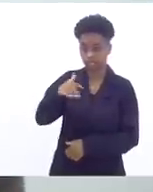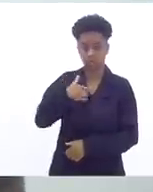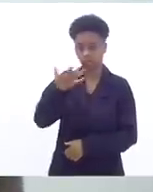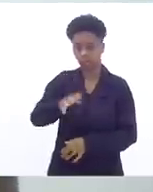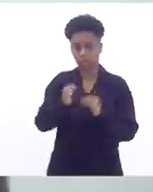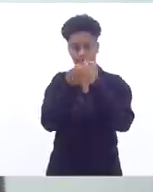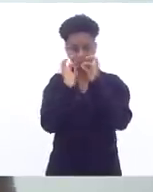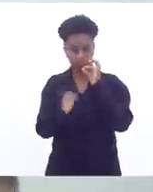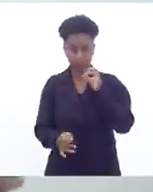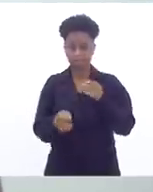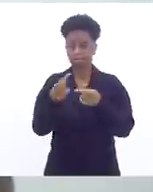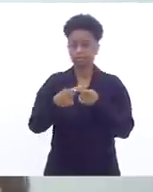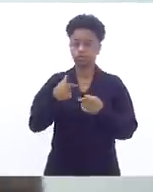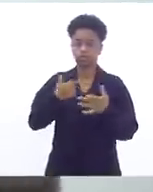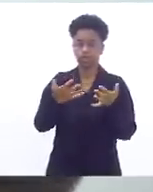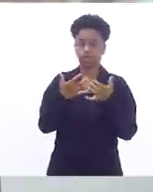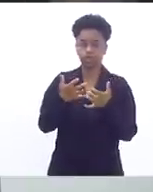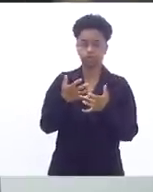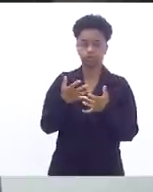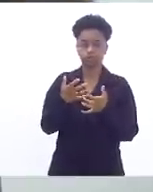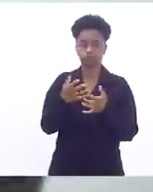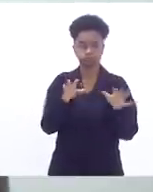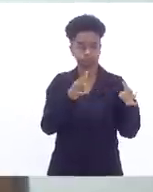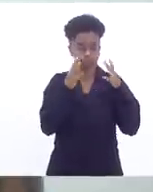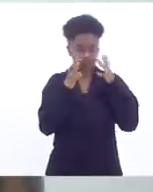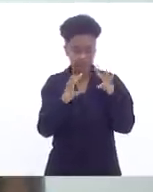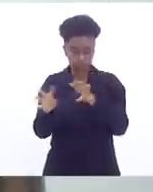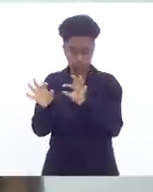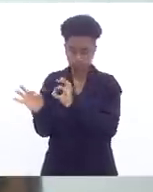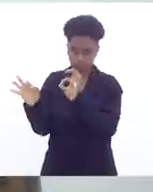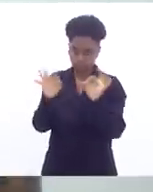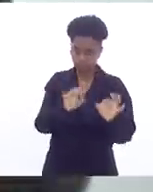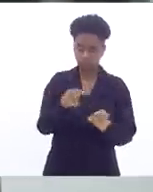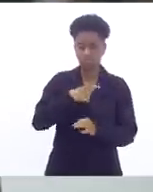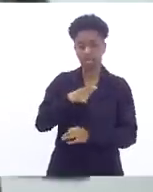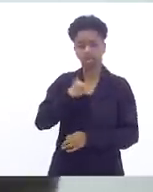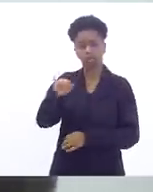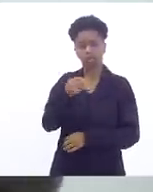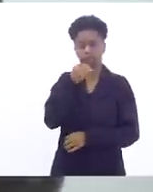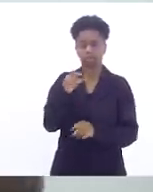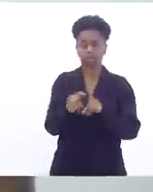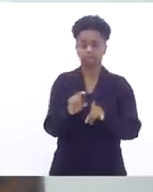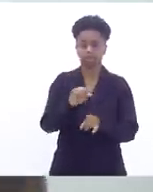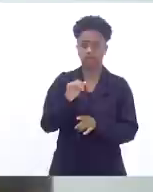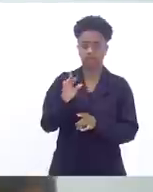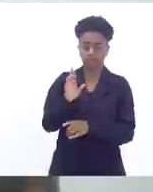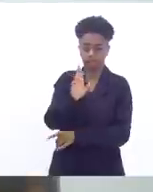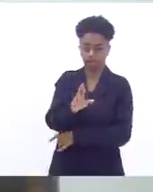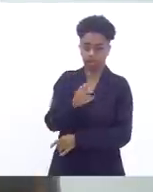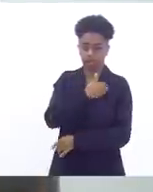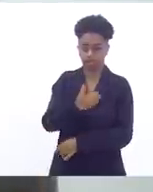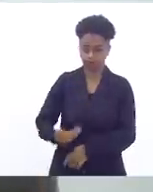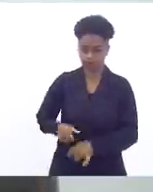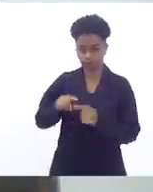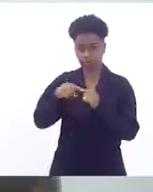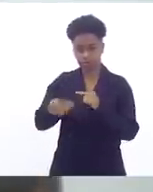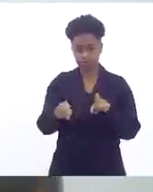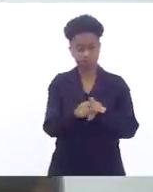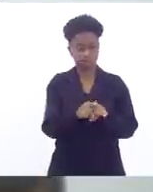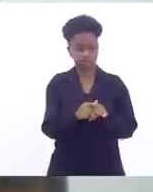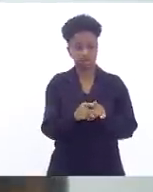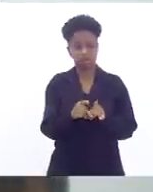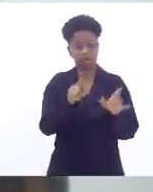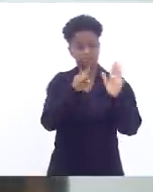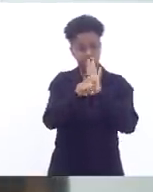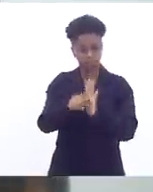alongar muito Presidente Até porque eu quero ouvir tendo oportunidade aqui de representante do governo e sim depois voltar a palavra para poder perguntar que eu